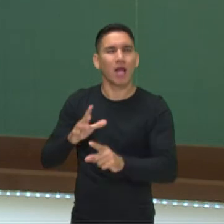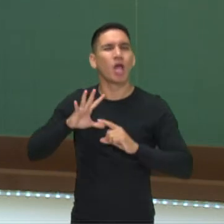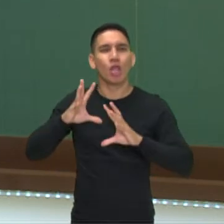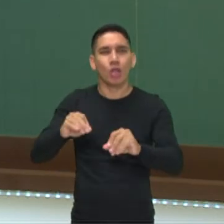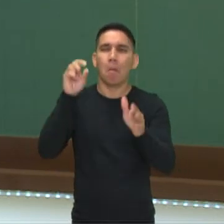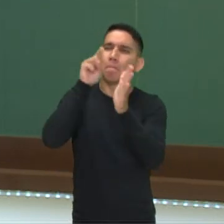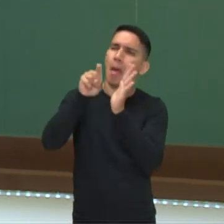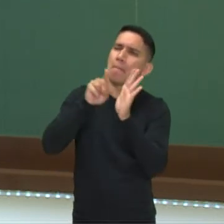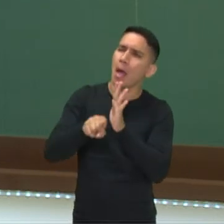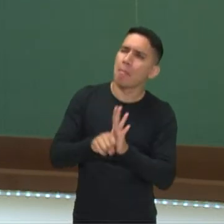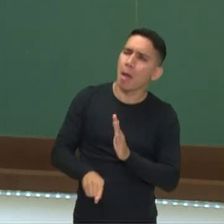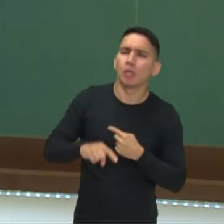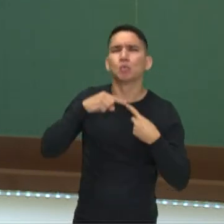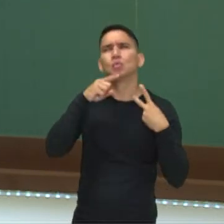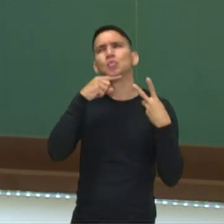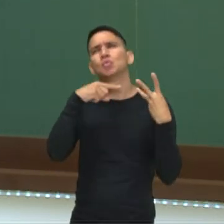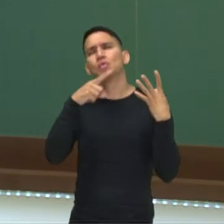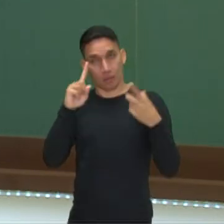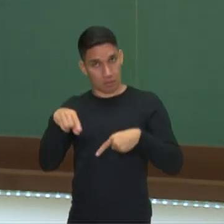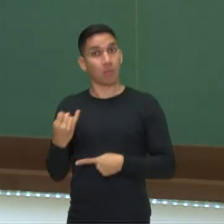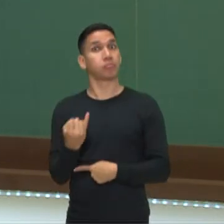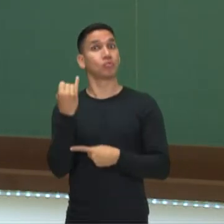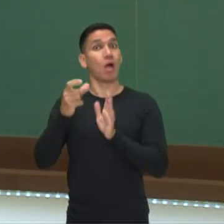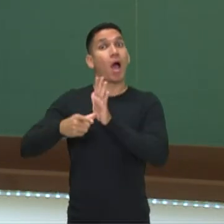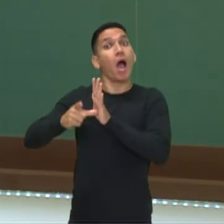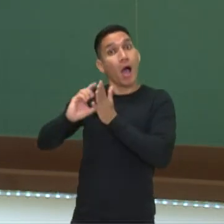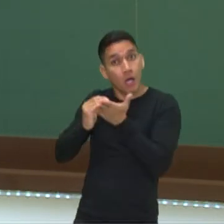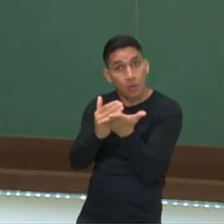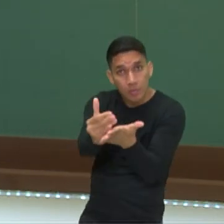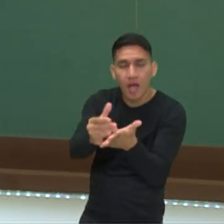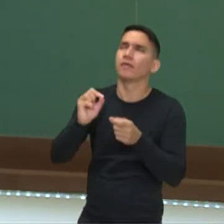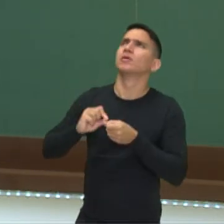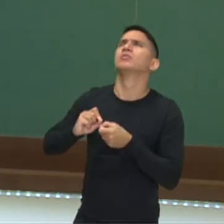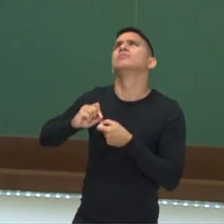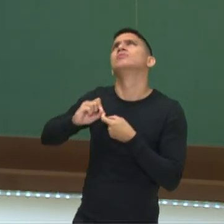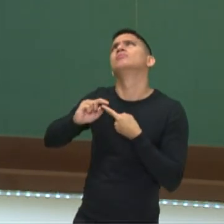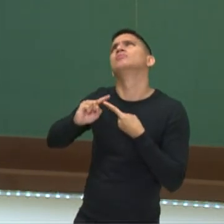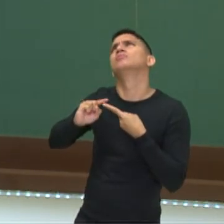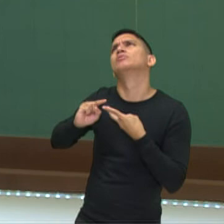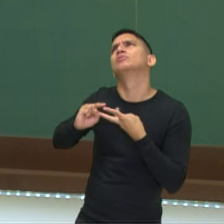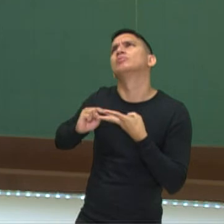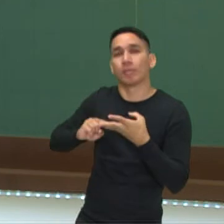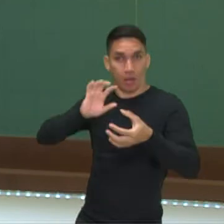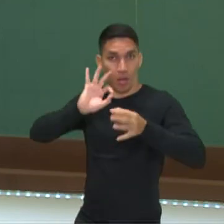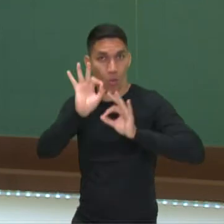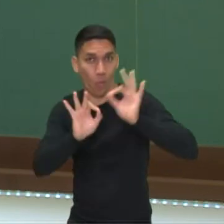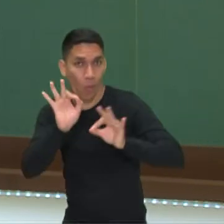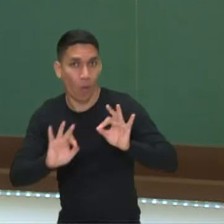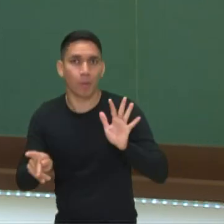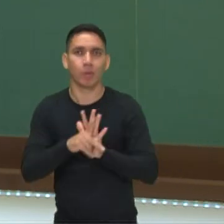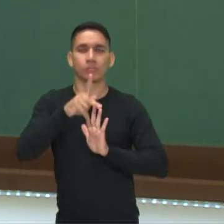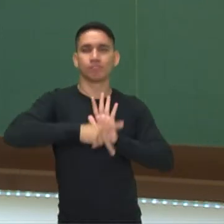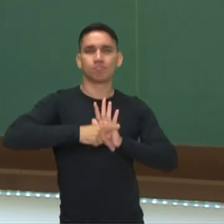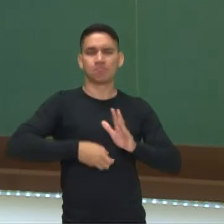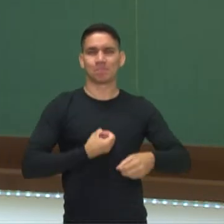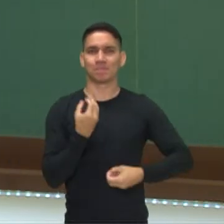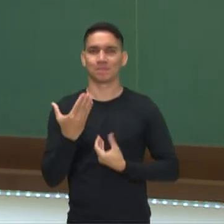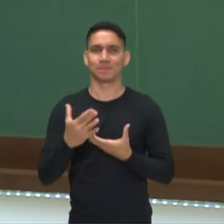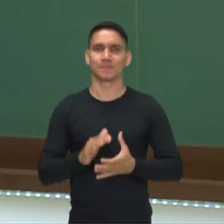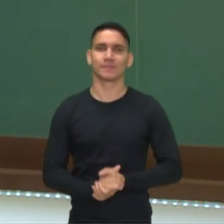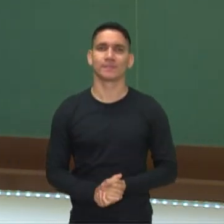aqui são importantes você fazer antes de iniciar ali o seu poema, o seu projeto de poema.